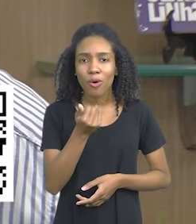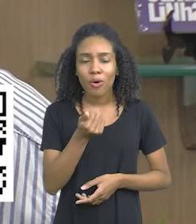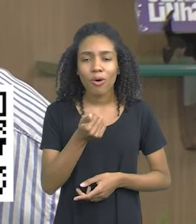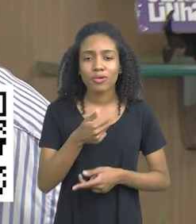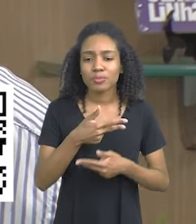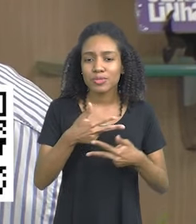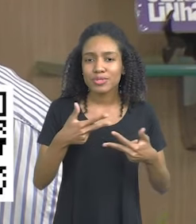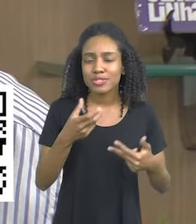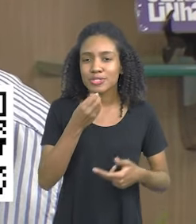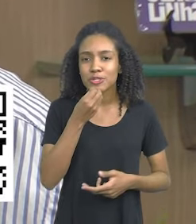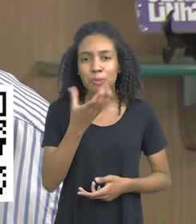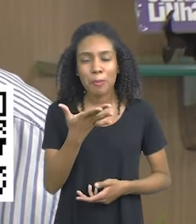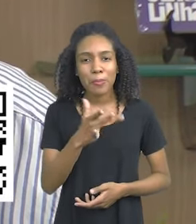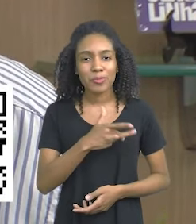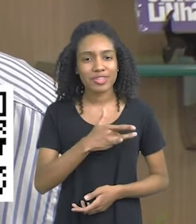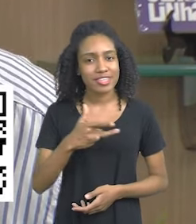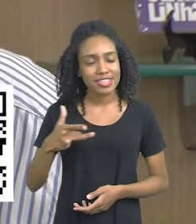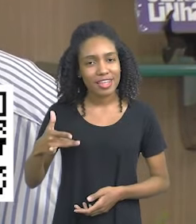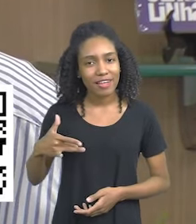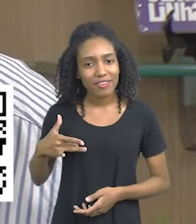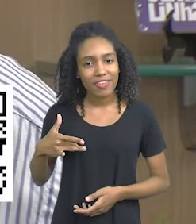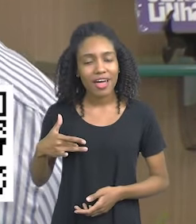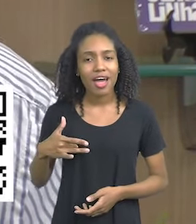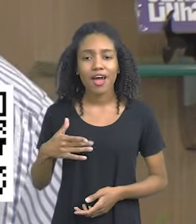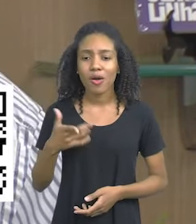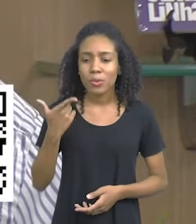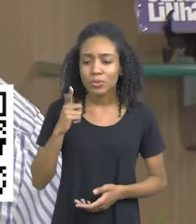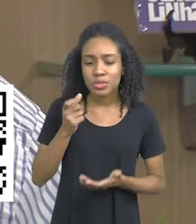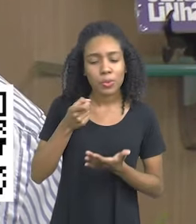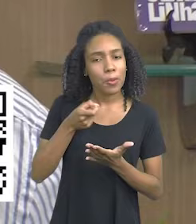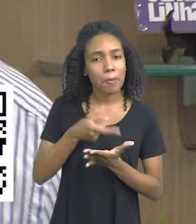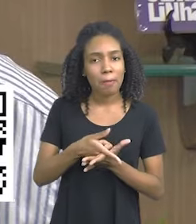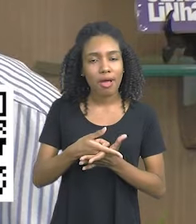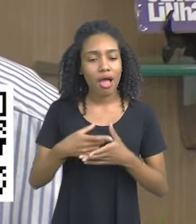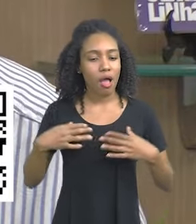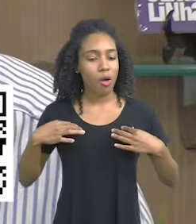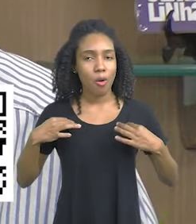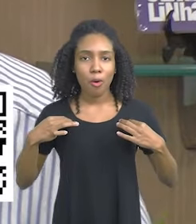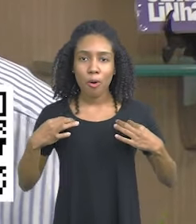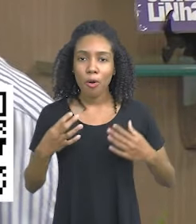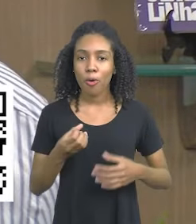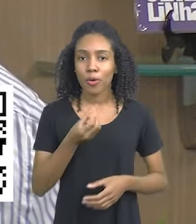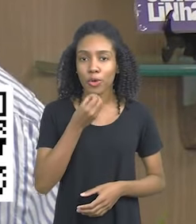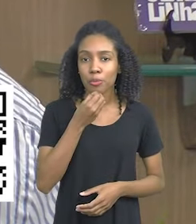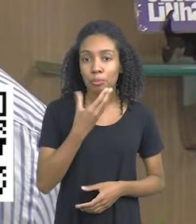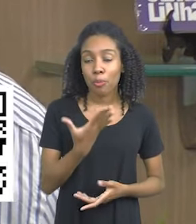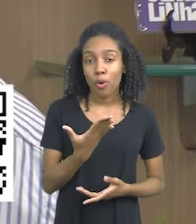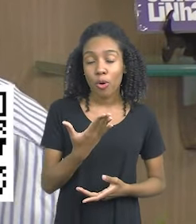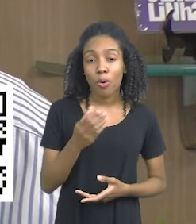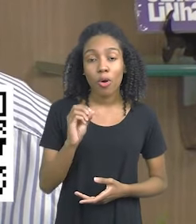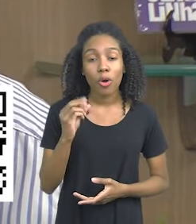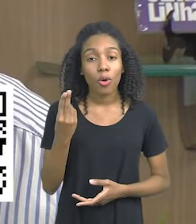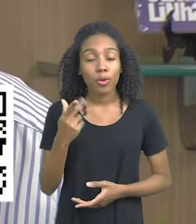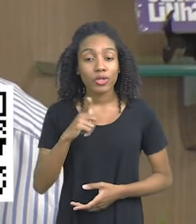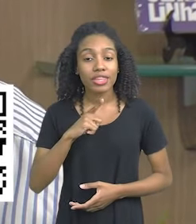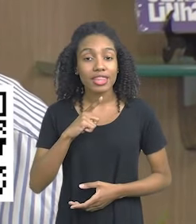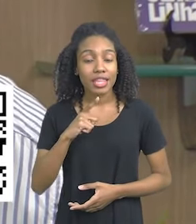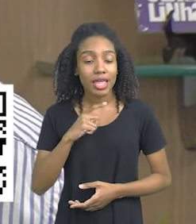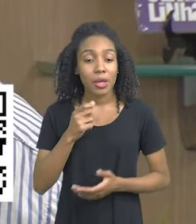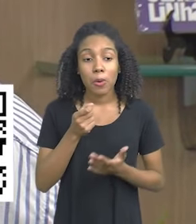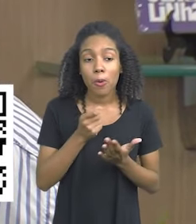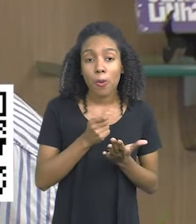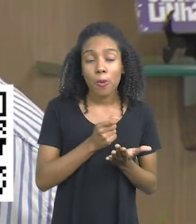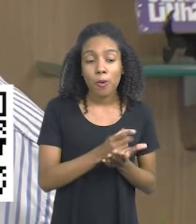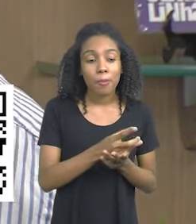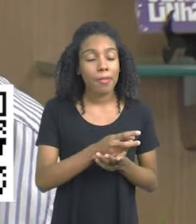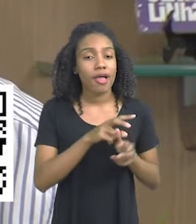saudável e ter também um vestimento, uma roupa legal, você ter uma fazenda, um sítio, tudo